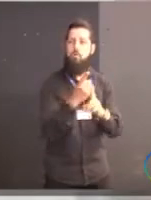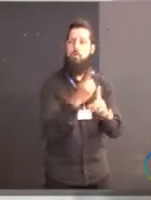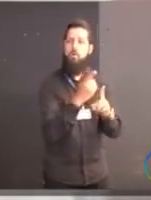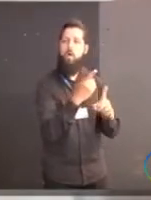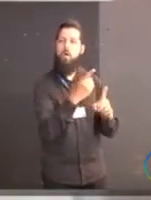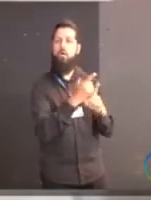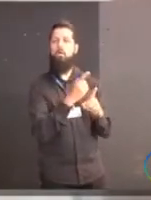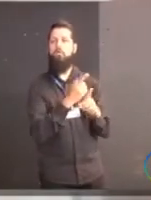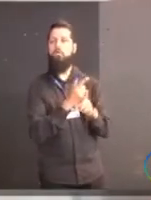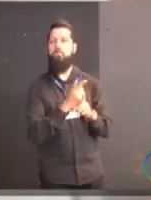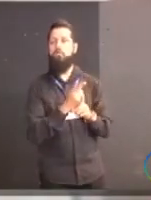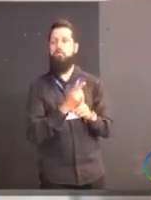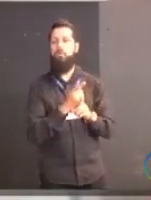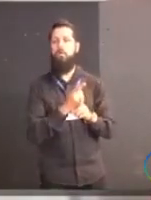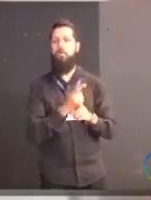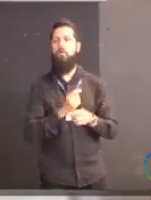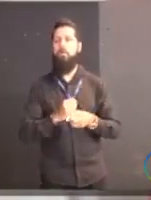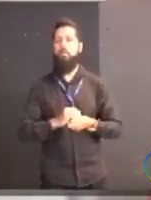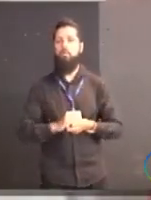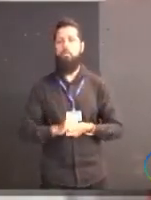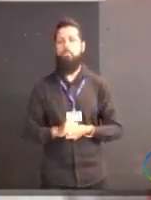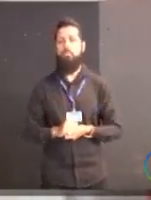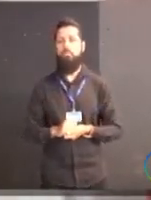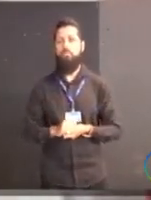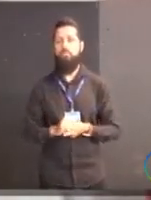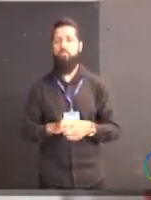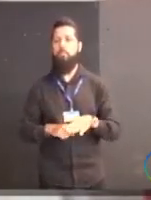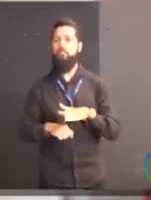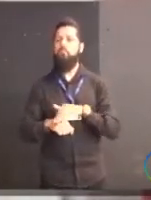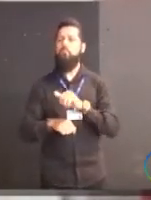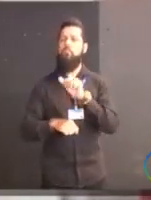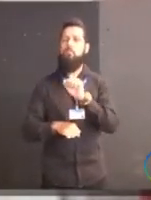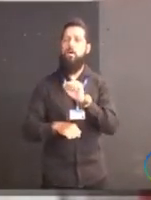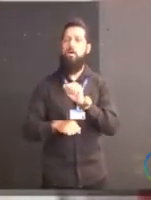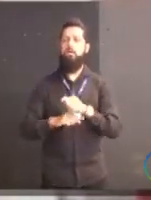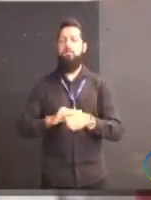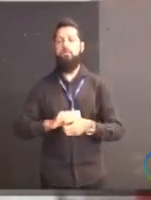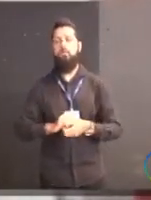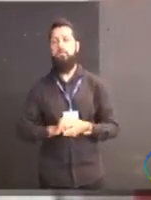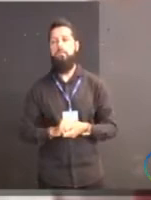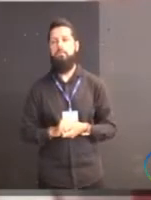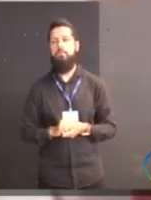nossa posição atual na Terra. Mas,